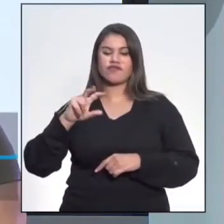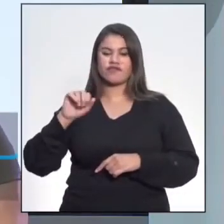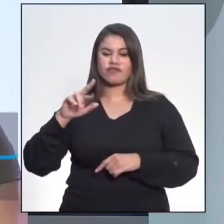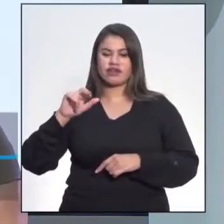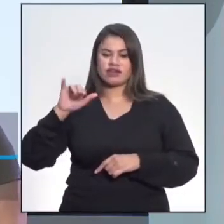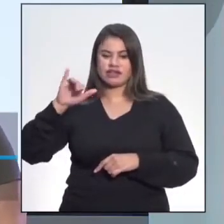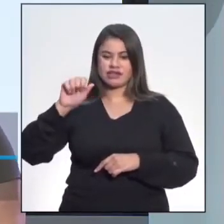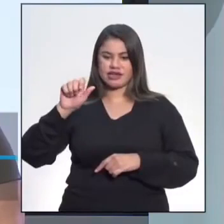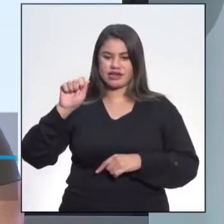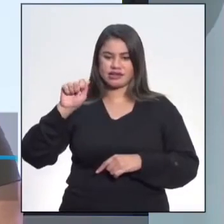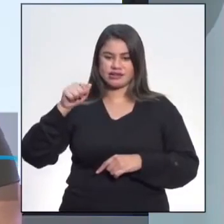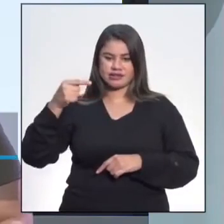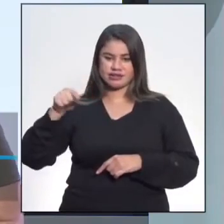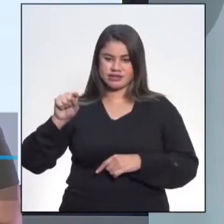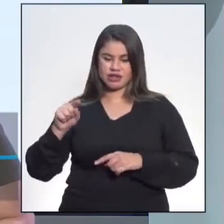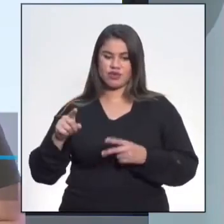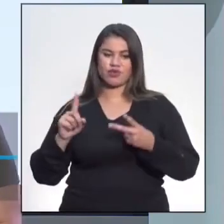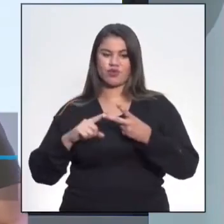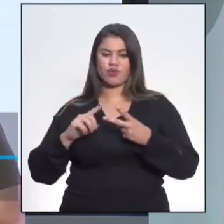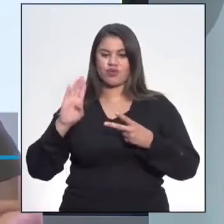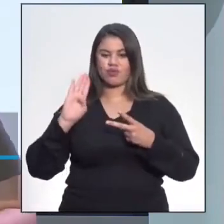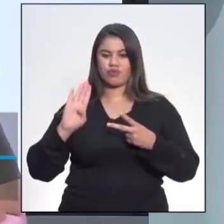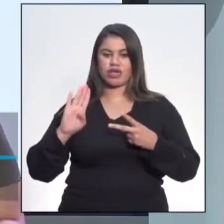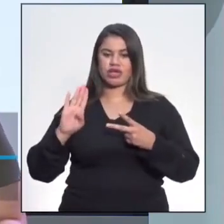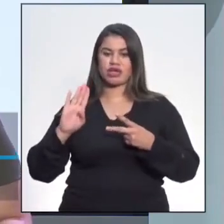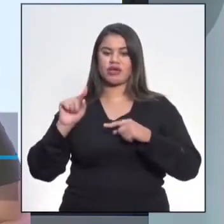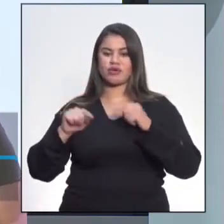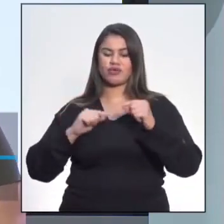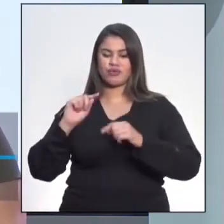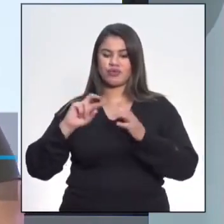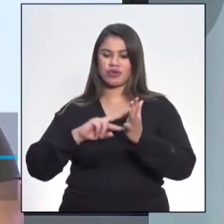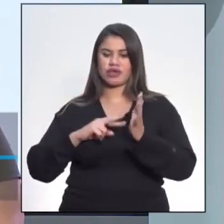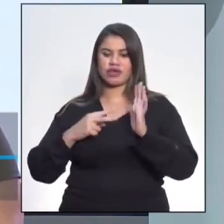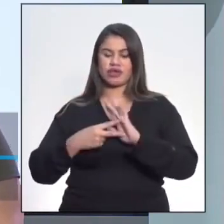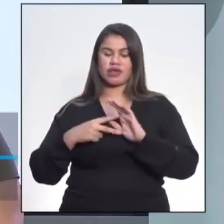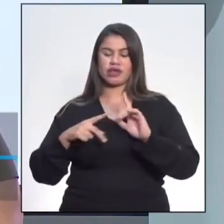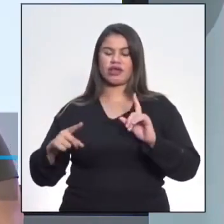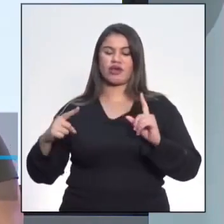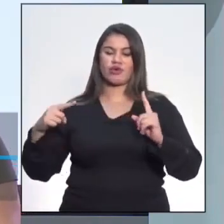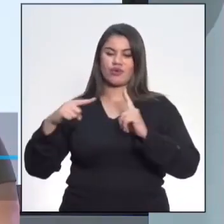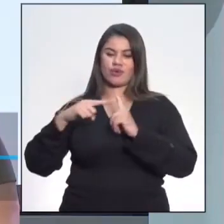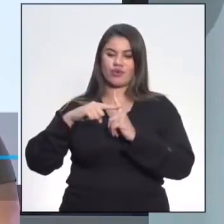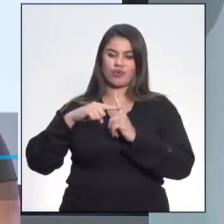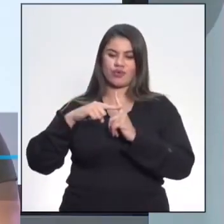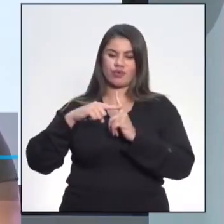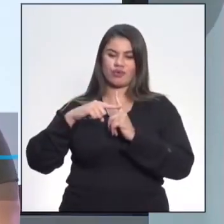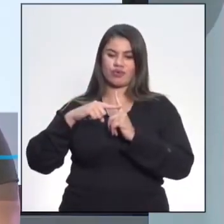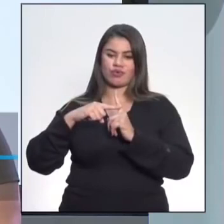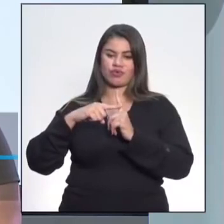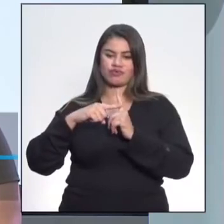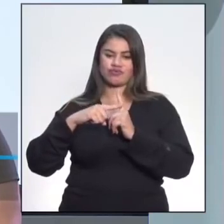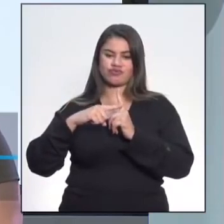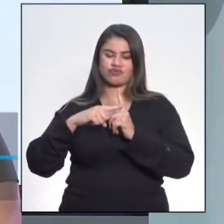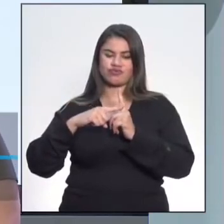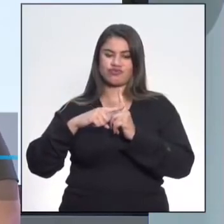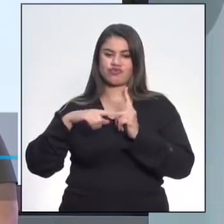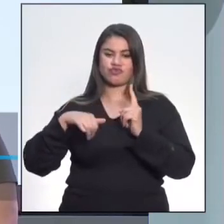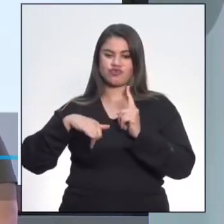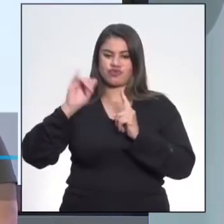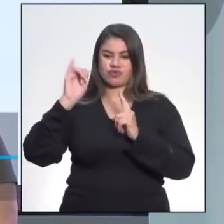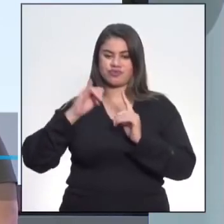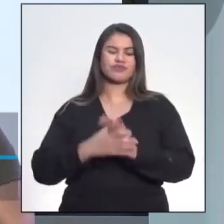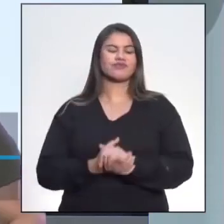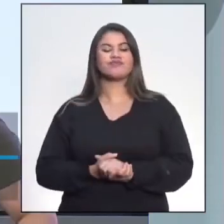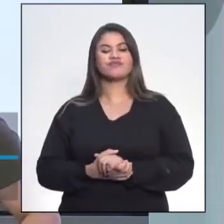B está indicando o quê? Onde a minha figura, o meu gráfico, minha reta, vai cruzar o eixo Y, tá bom? Vamos para o item C. Slide do item